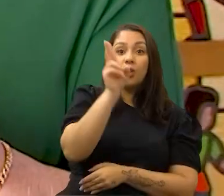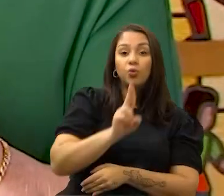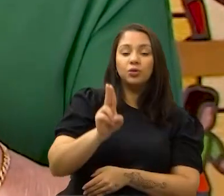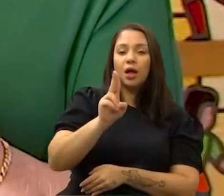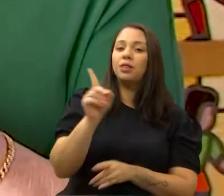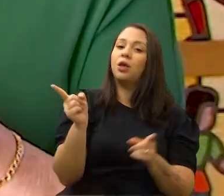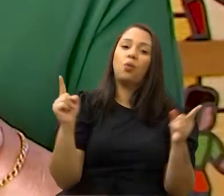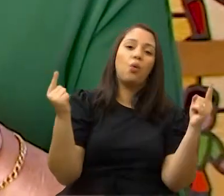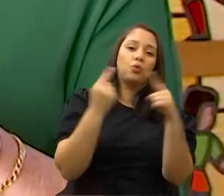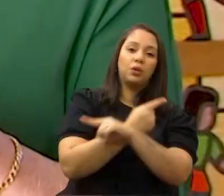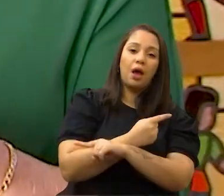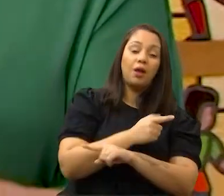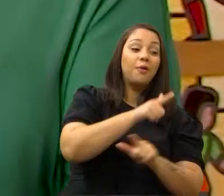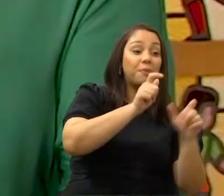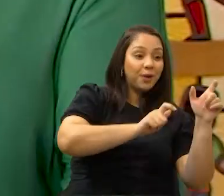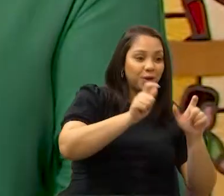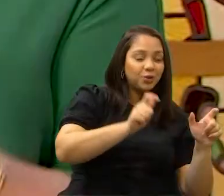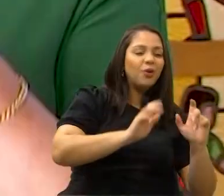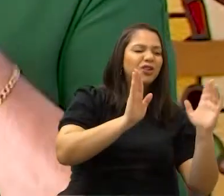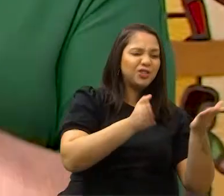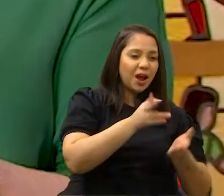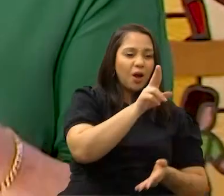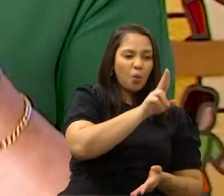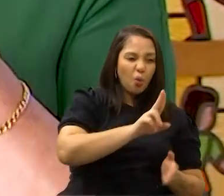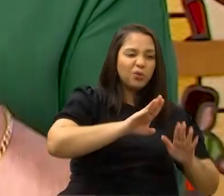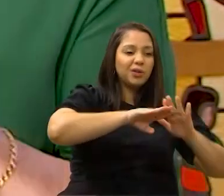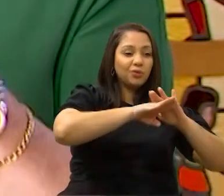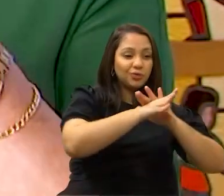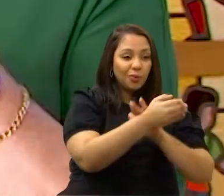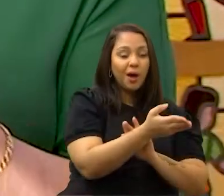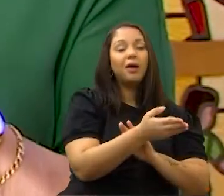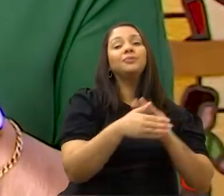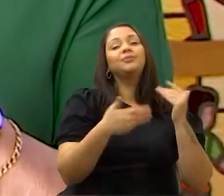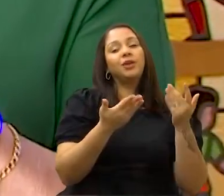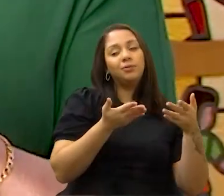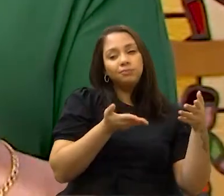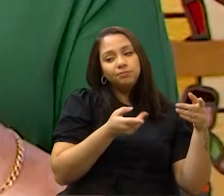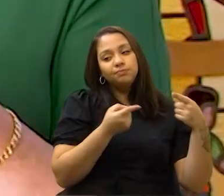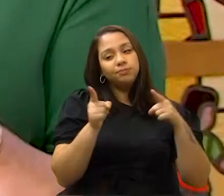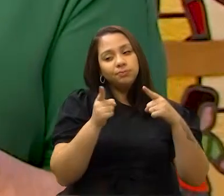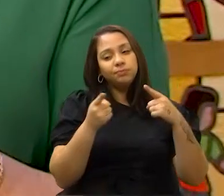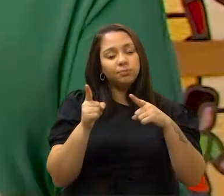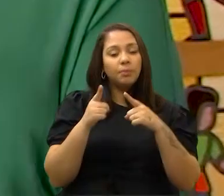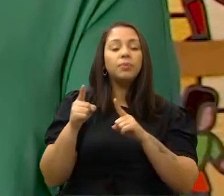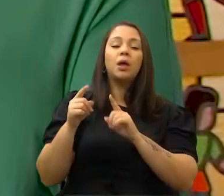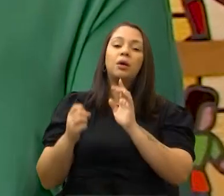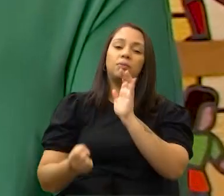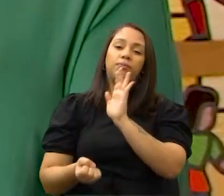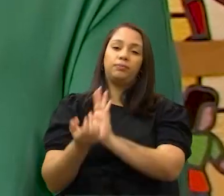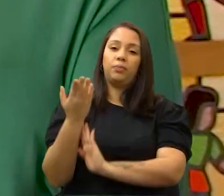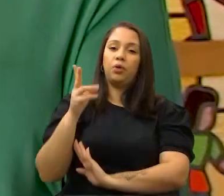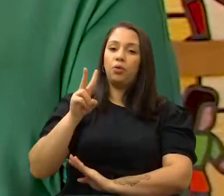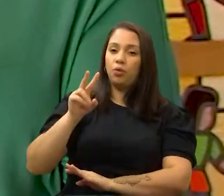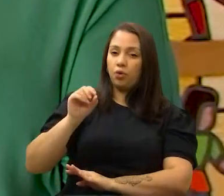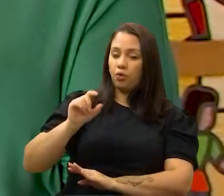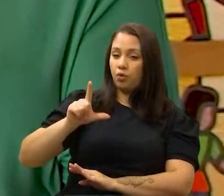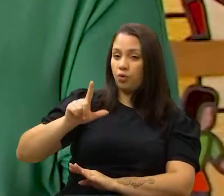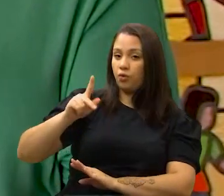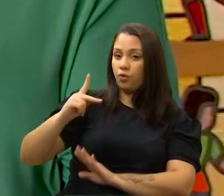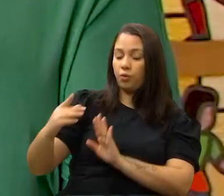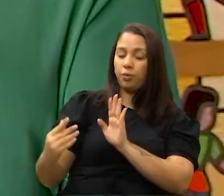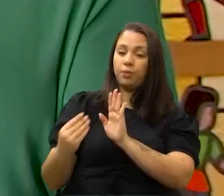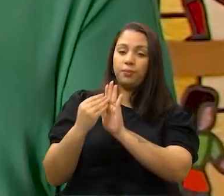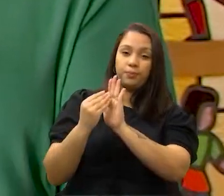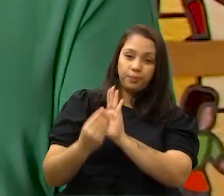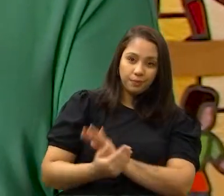tal, não. É o contrário. As pessoas é que de tanto usarem impulsionam isso, né, para o